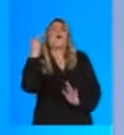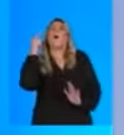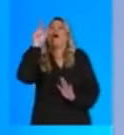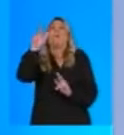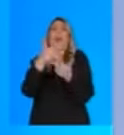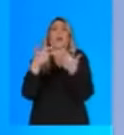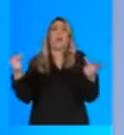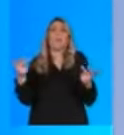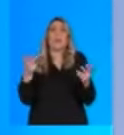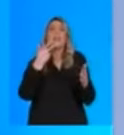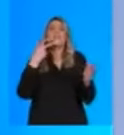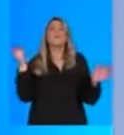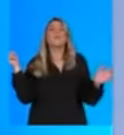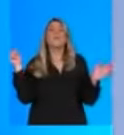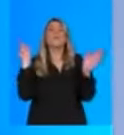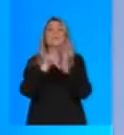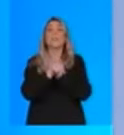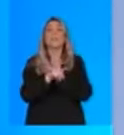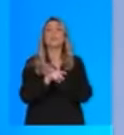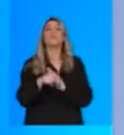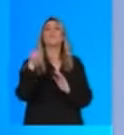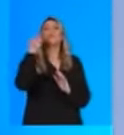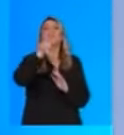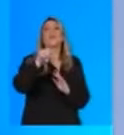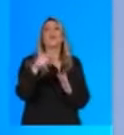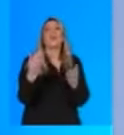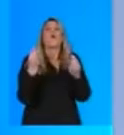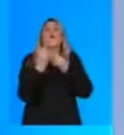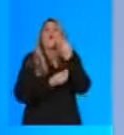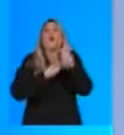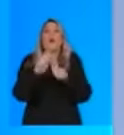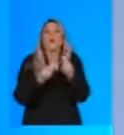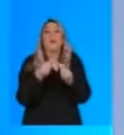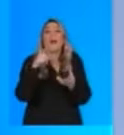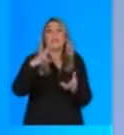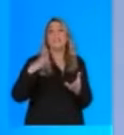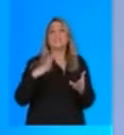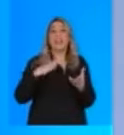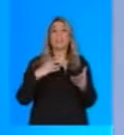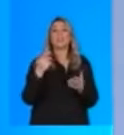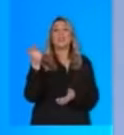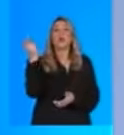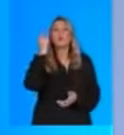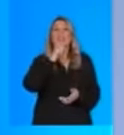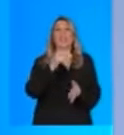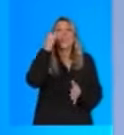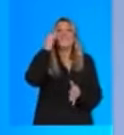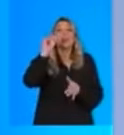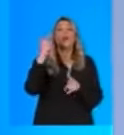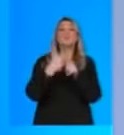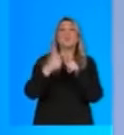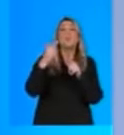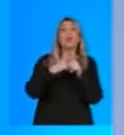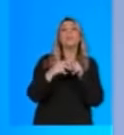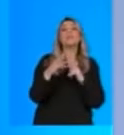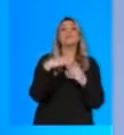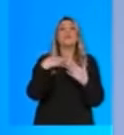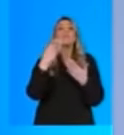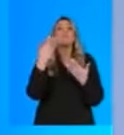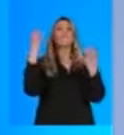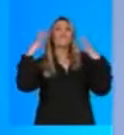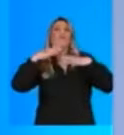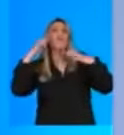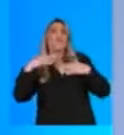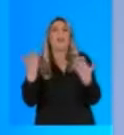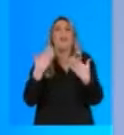falando aqui das medidas que podem ser tomadas na cidade para enfrentar a grave crise do clima esse é um problema sério